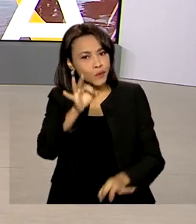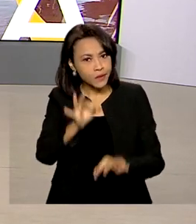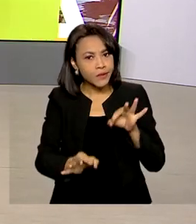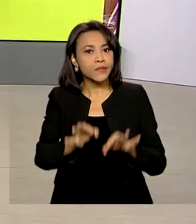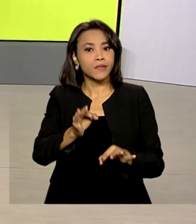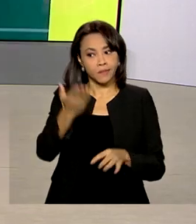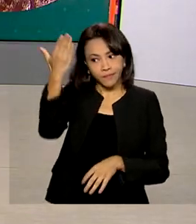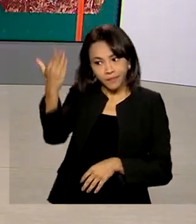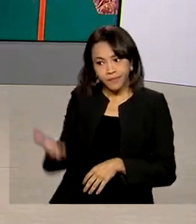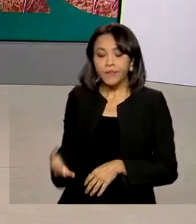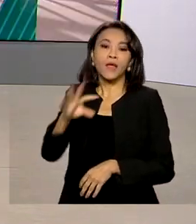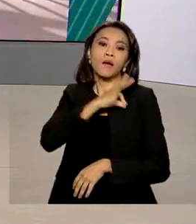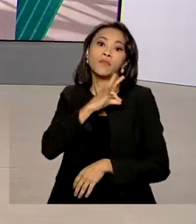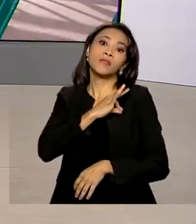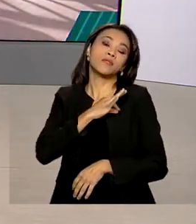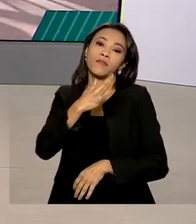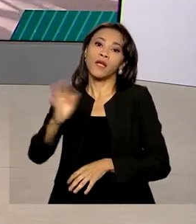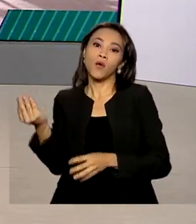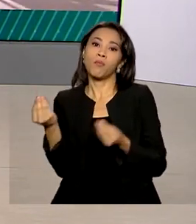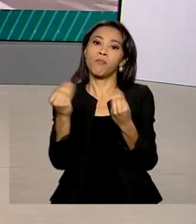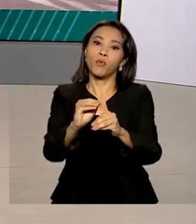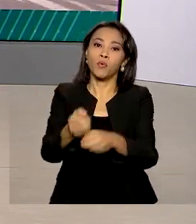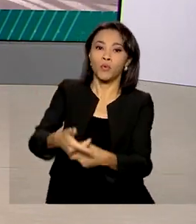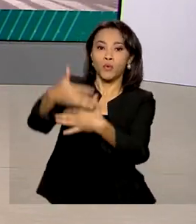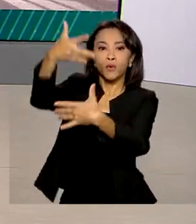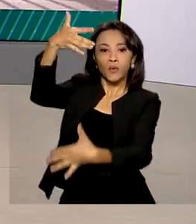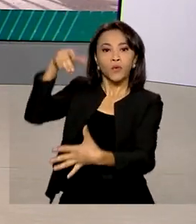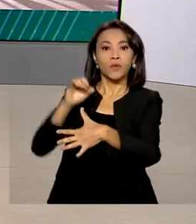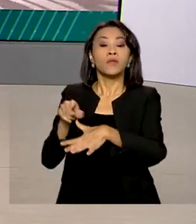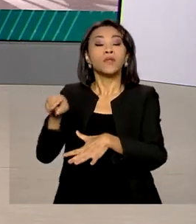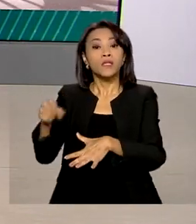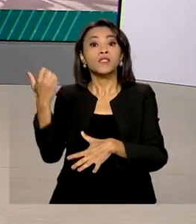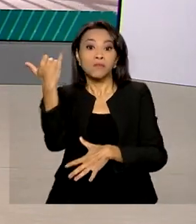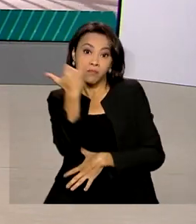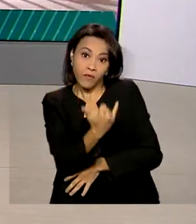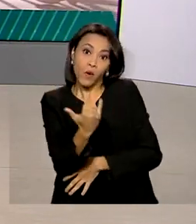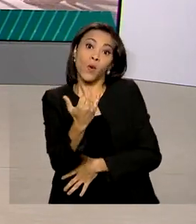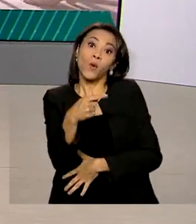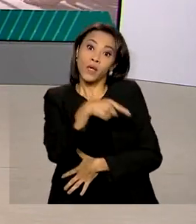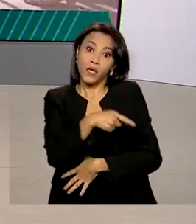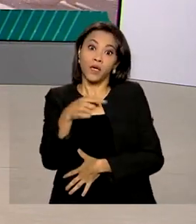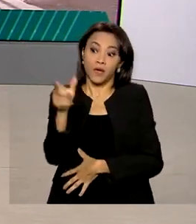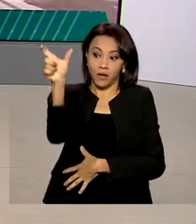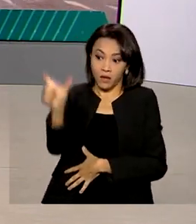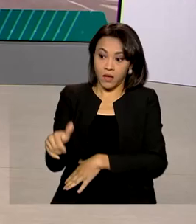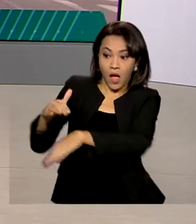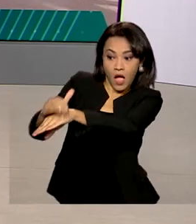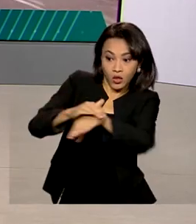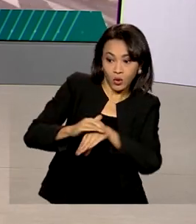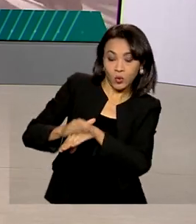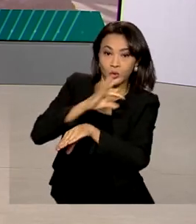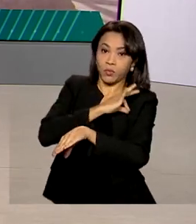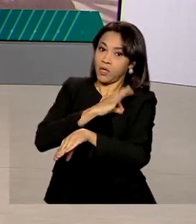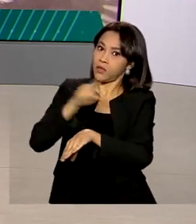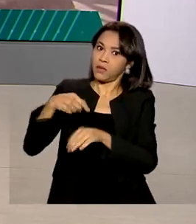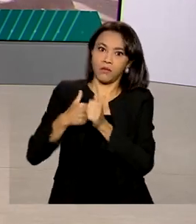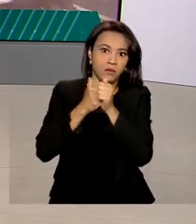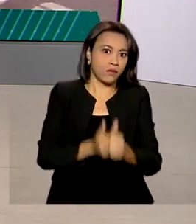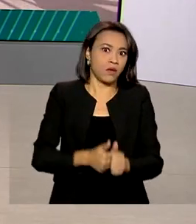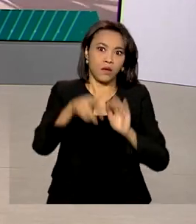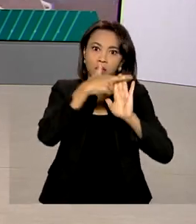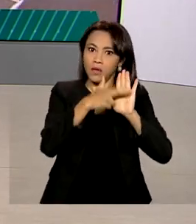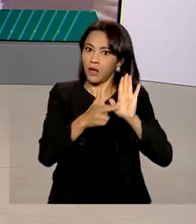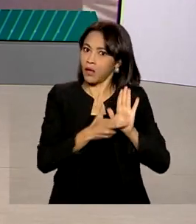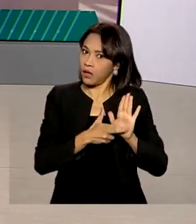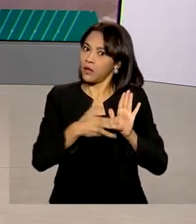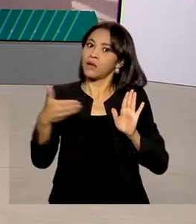já a PRF publicou um vídeo nas redes sociais e ressalta que a atuação dos policiais envolvidos não condiz com as diretrizes